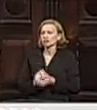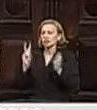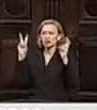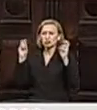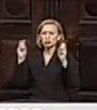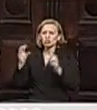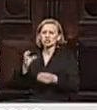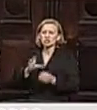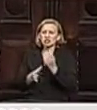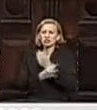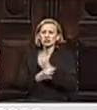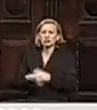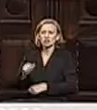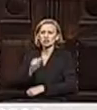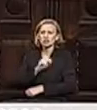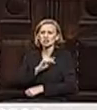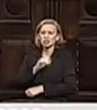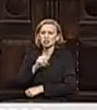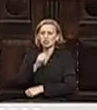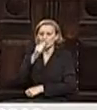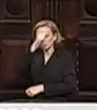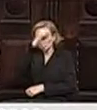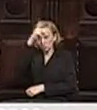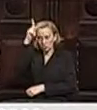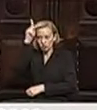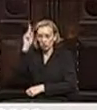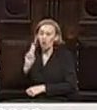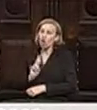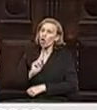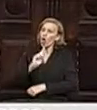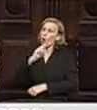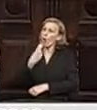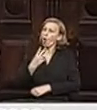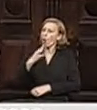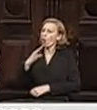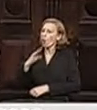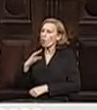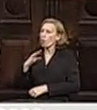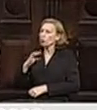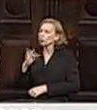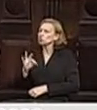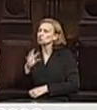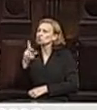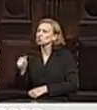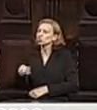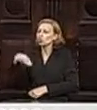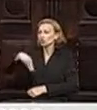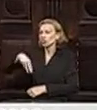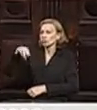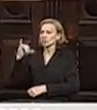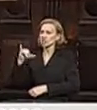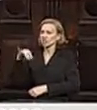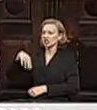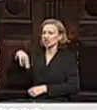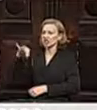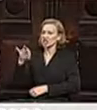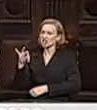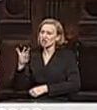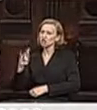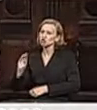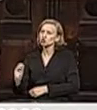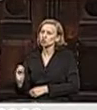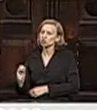segurança pública ou as declarações do ministro da Justiça, na minha visão, mais importante do que as declarações do ministro